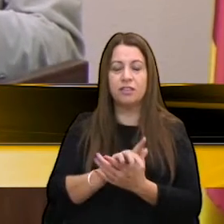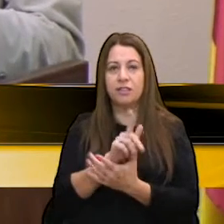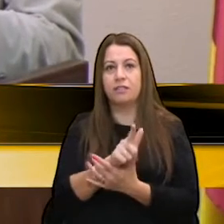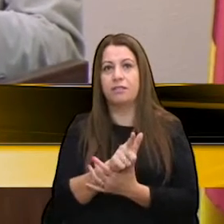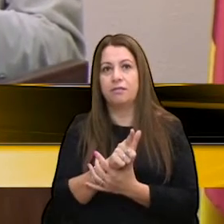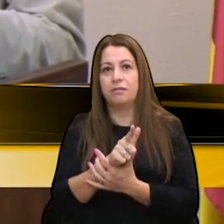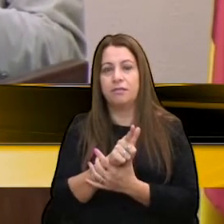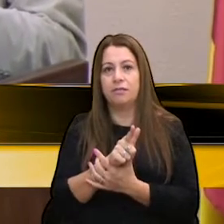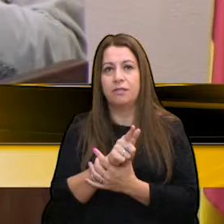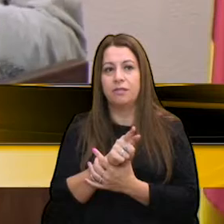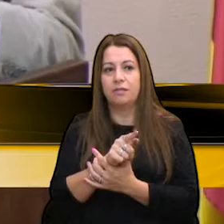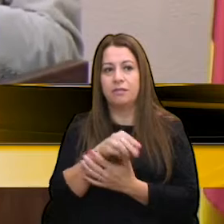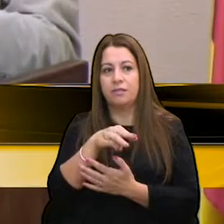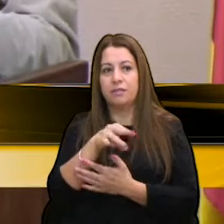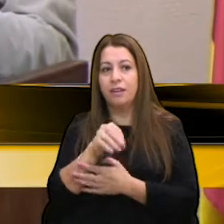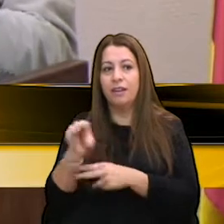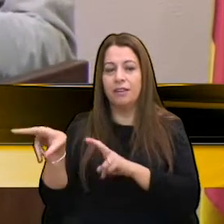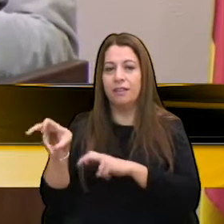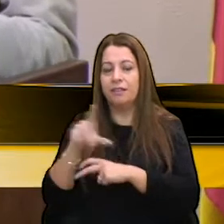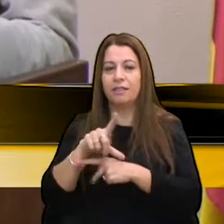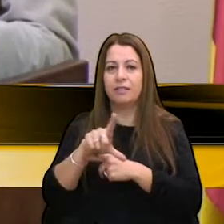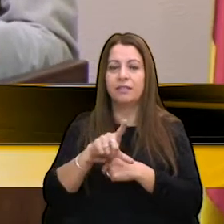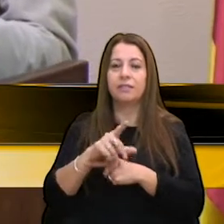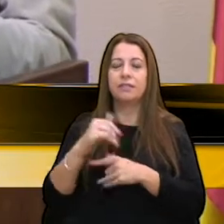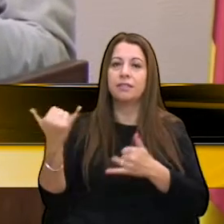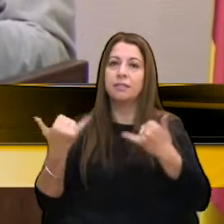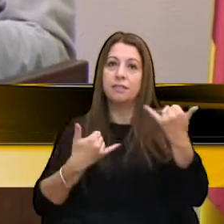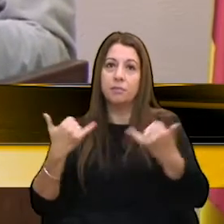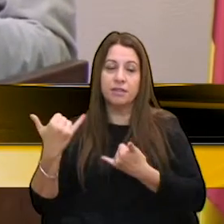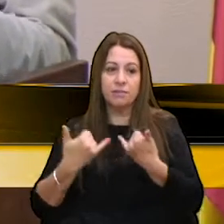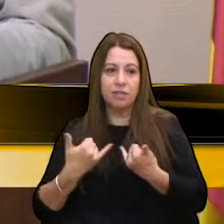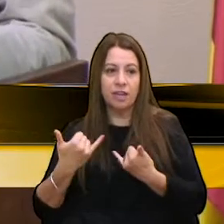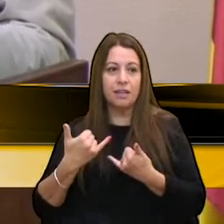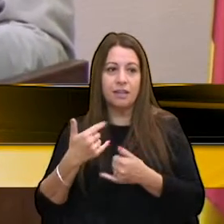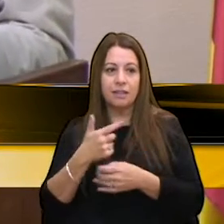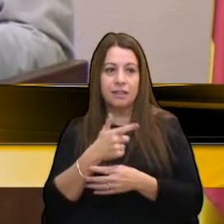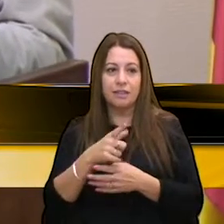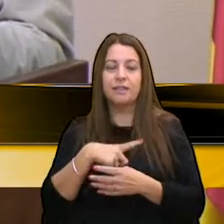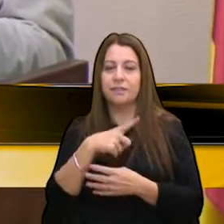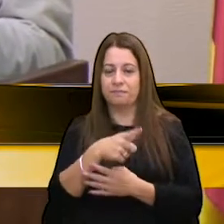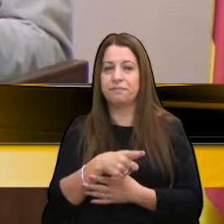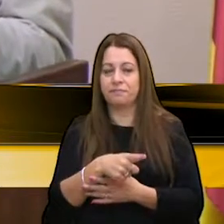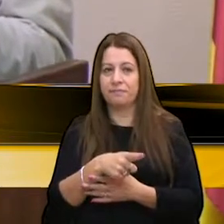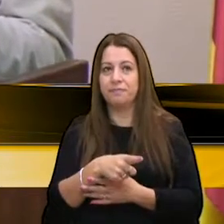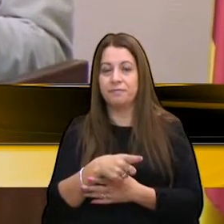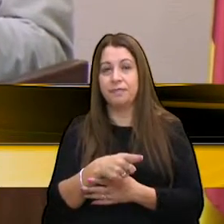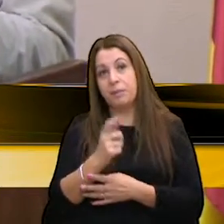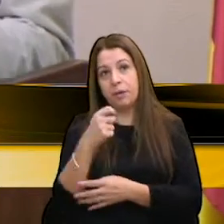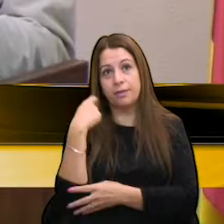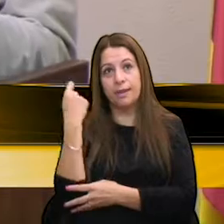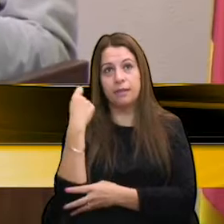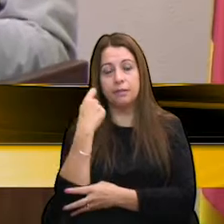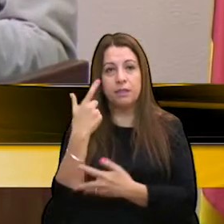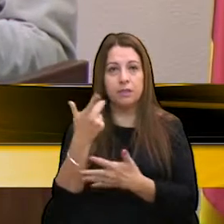voltados ao meio rural, recebemos informações que o Estado do Rio Grande do